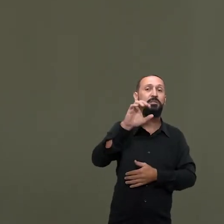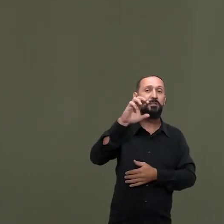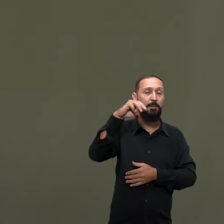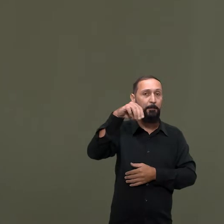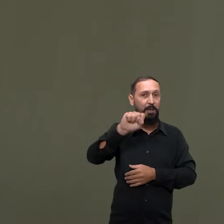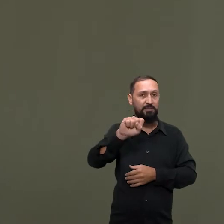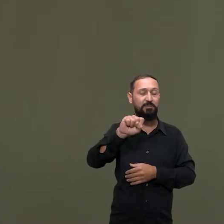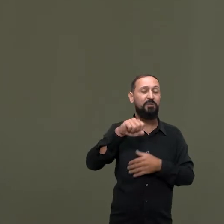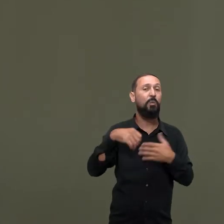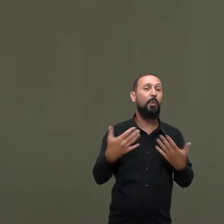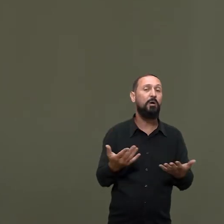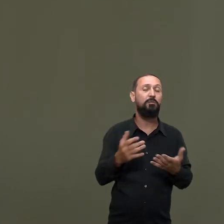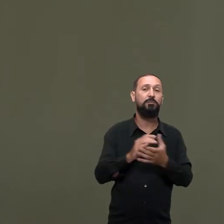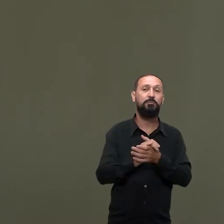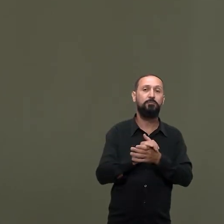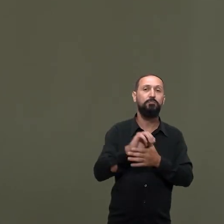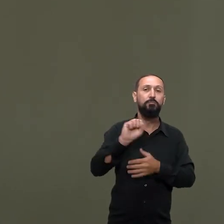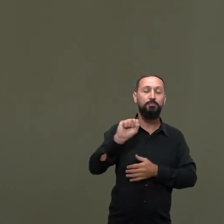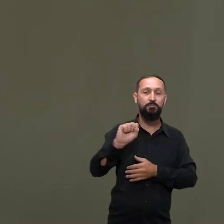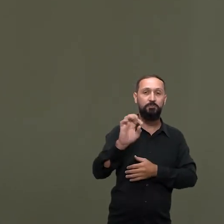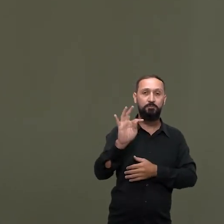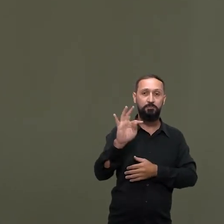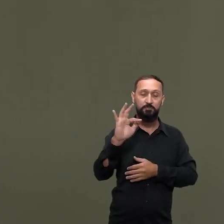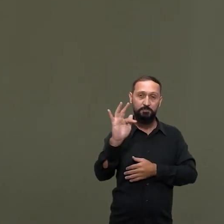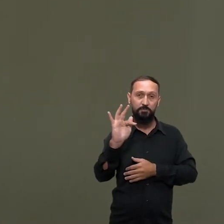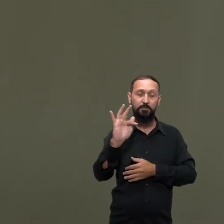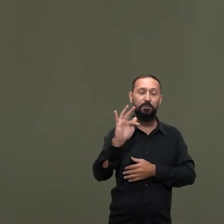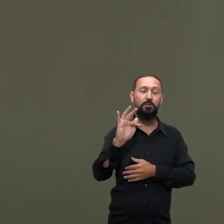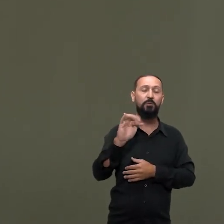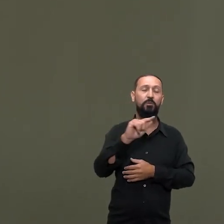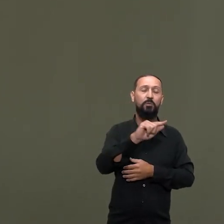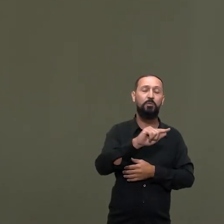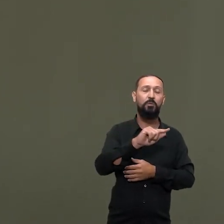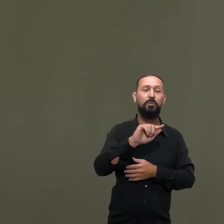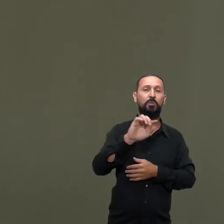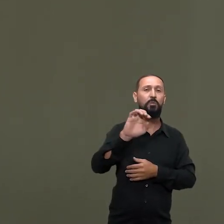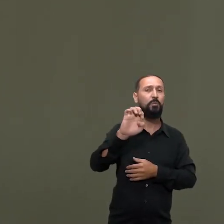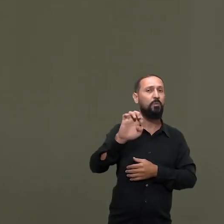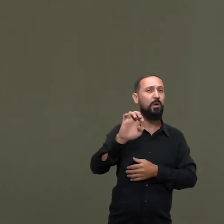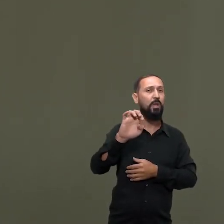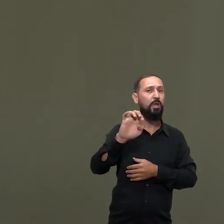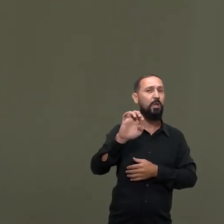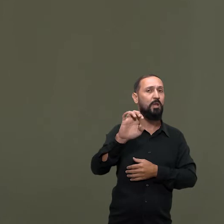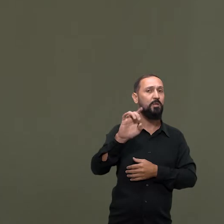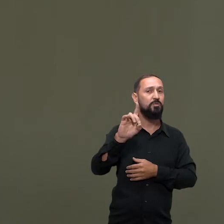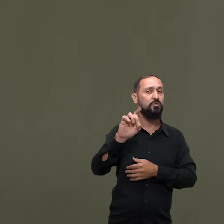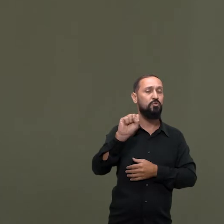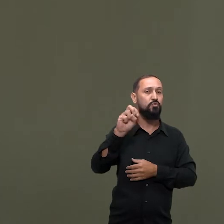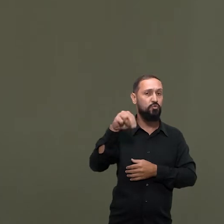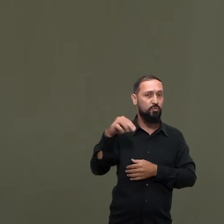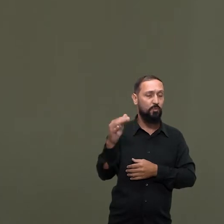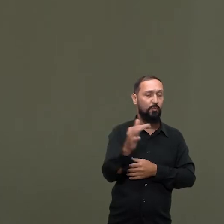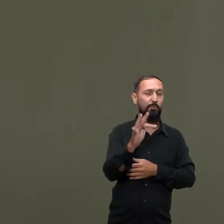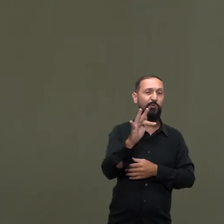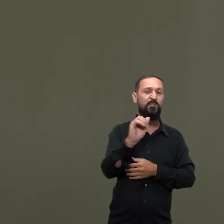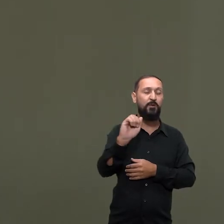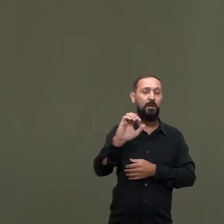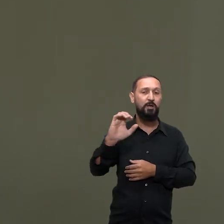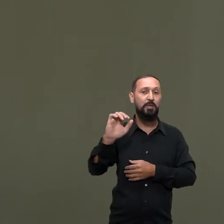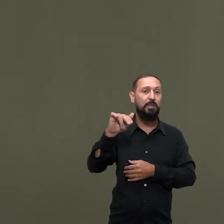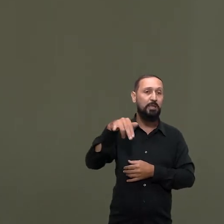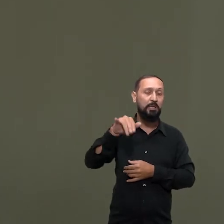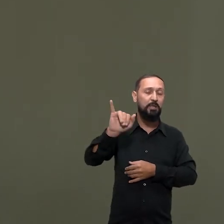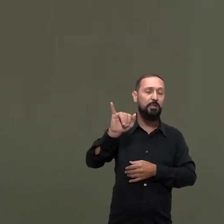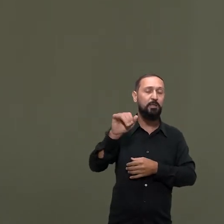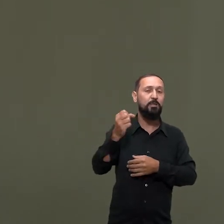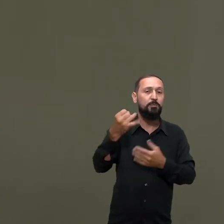ICMS. E quando o Supremo, na relatoria do ministro Edson Fachin, um pouco antes do julgamento das 3 ações, ele fixou